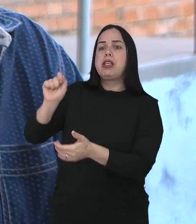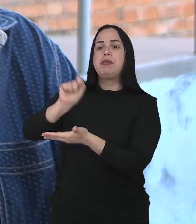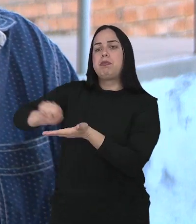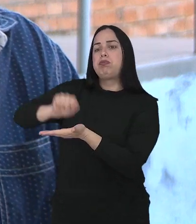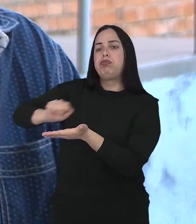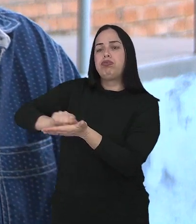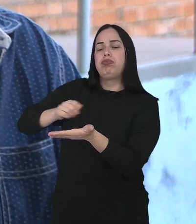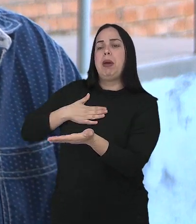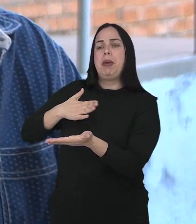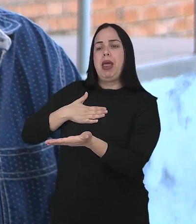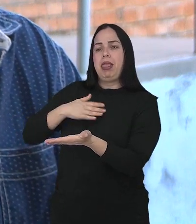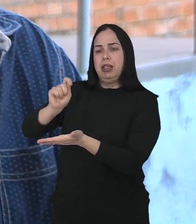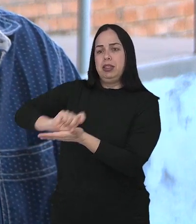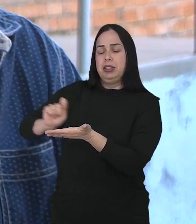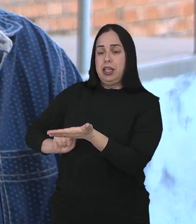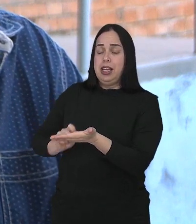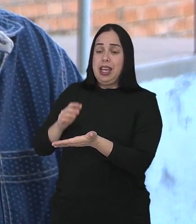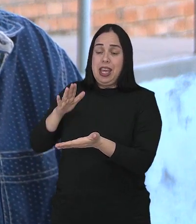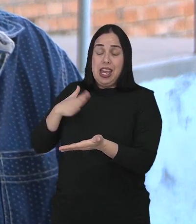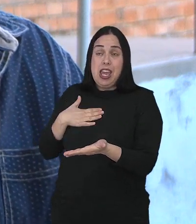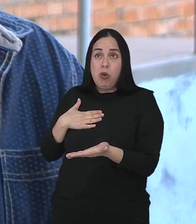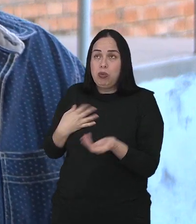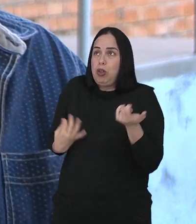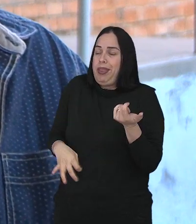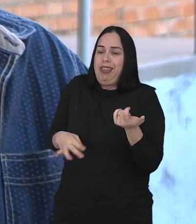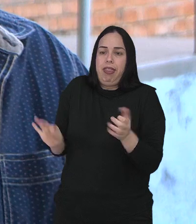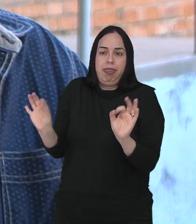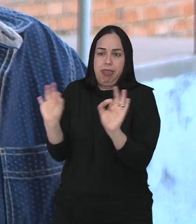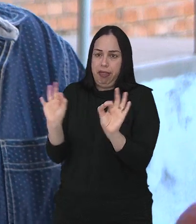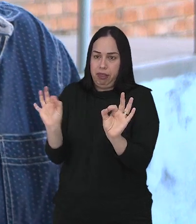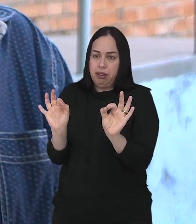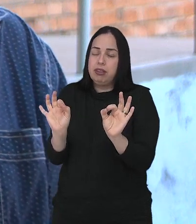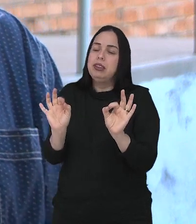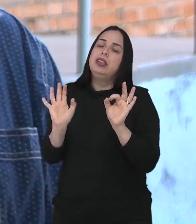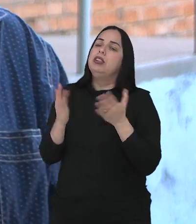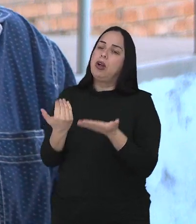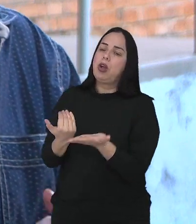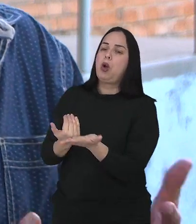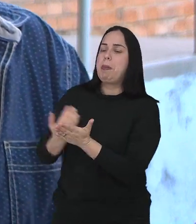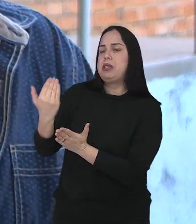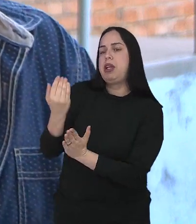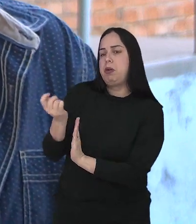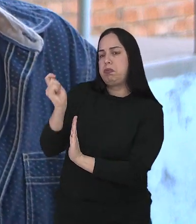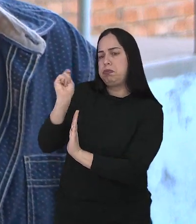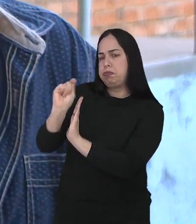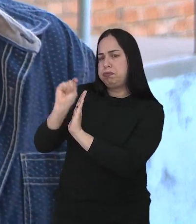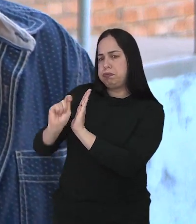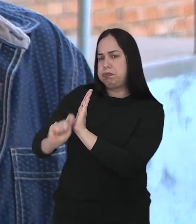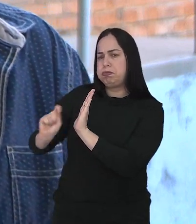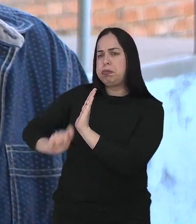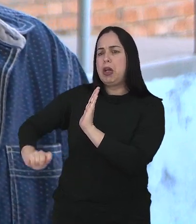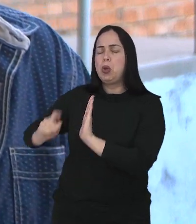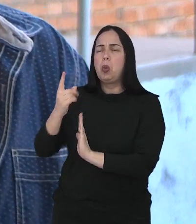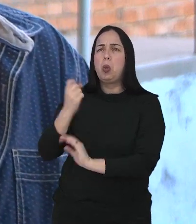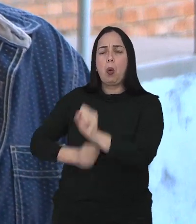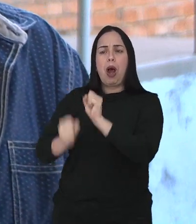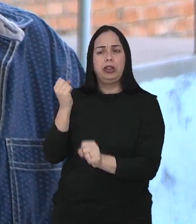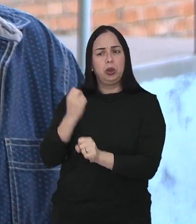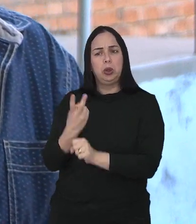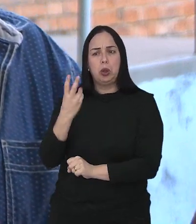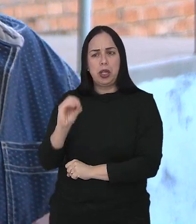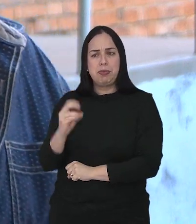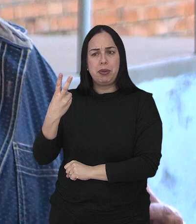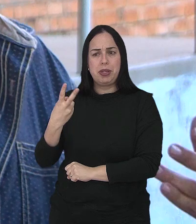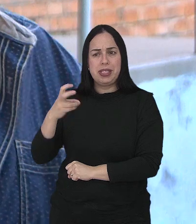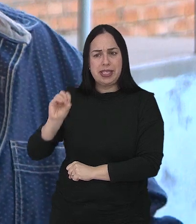composições. Eu não sou uma compositora que toca instrumento. Então eu comecei a compor, acho que em 2005,